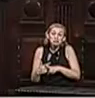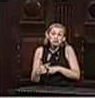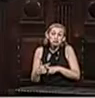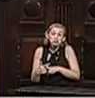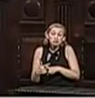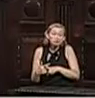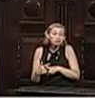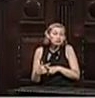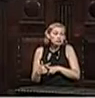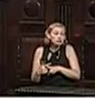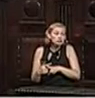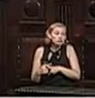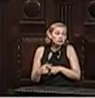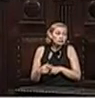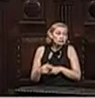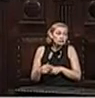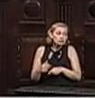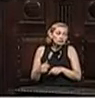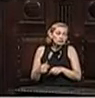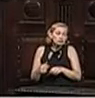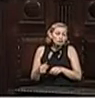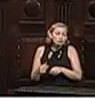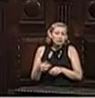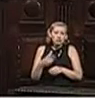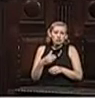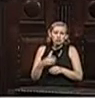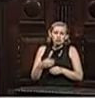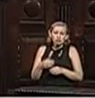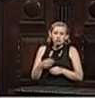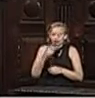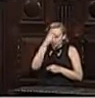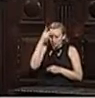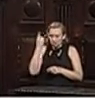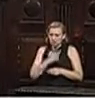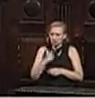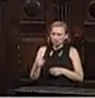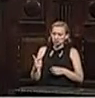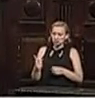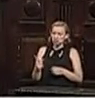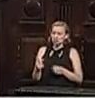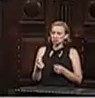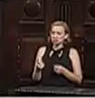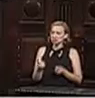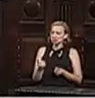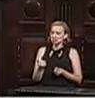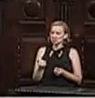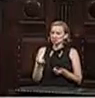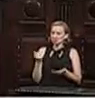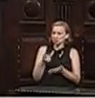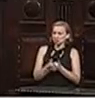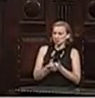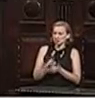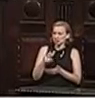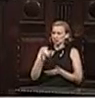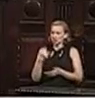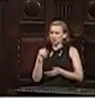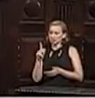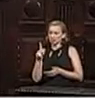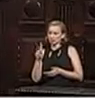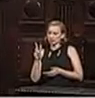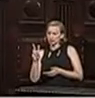fazer vistoria, porque não tem dinheiro para pagar o IPVA, tirará um dinheiro do bolso para pagar o